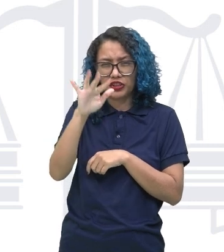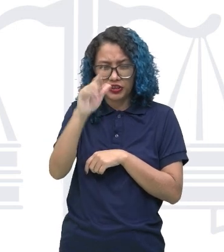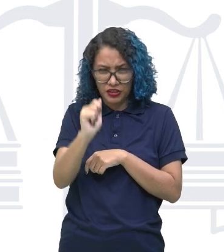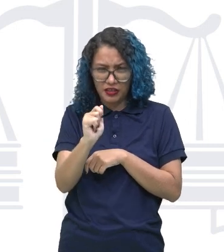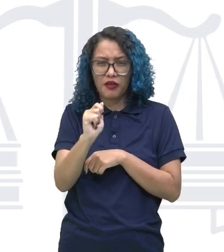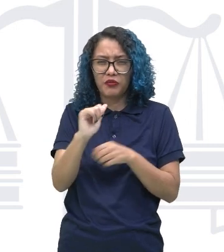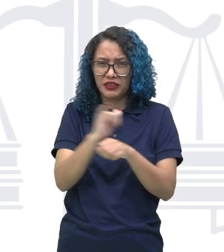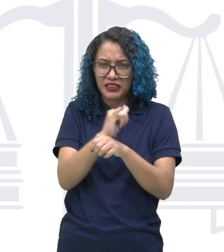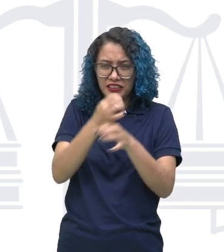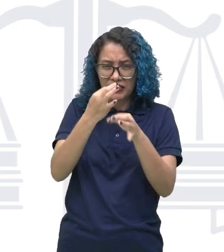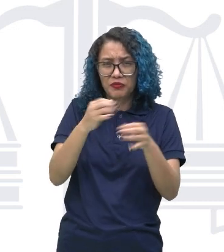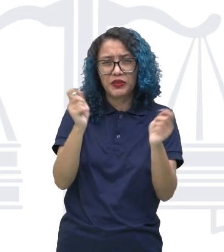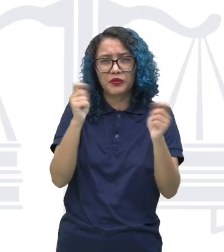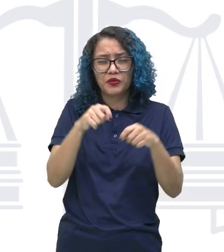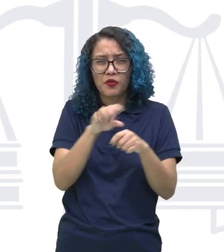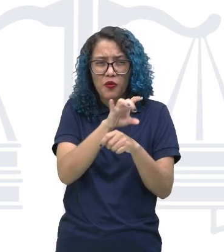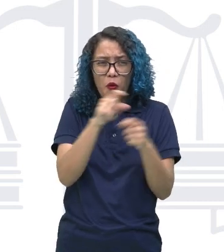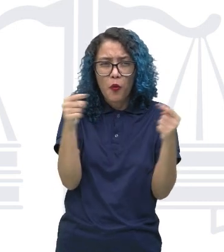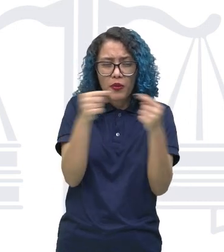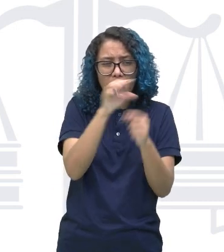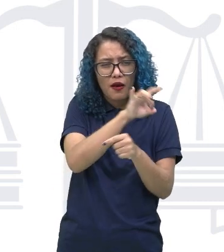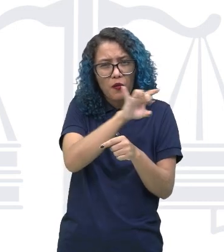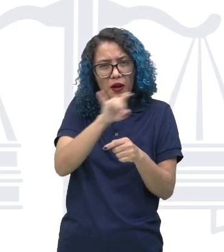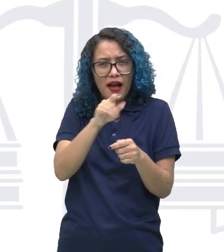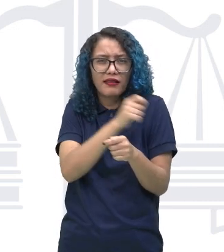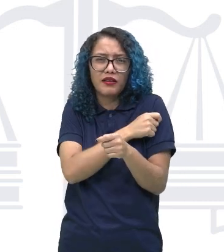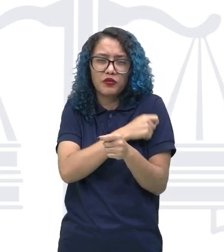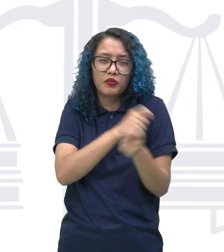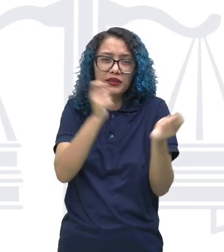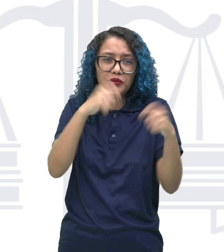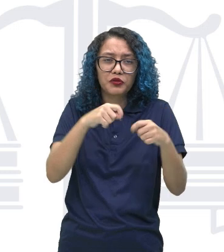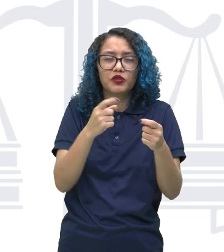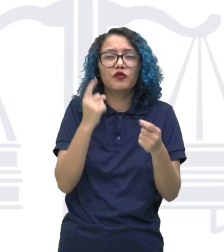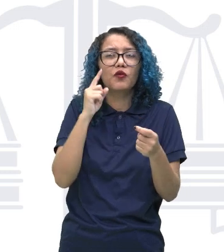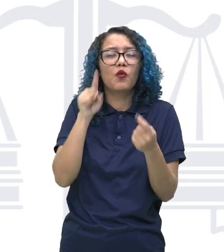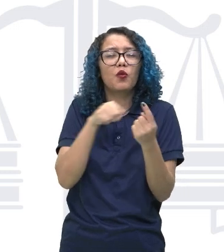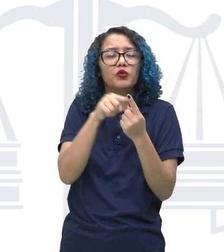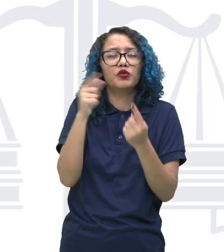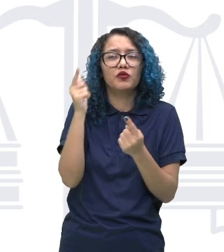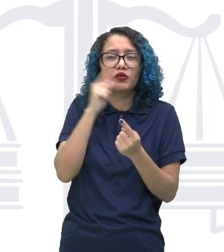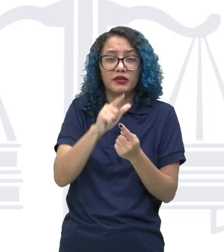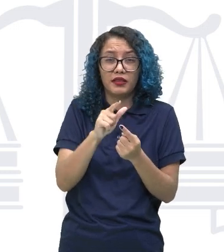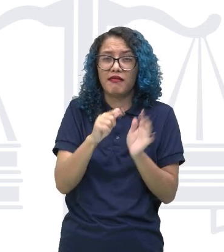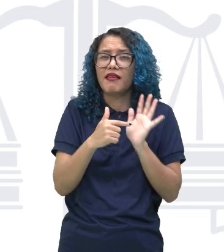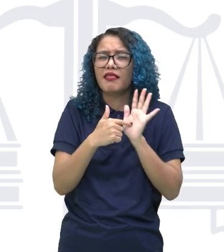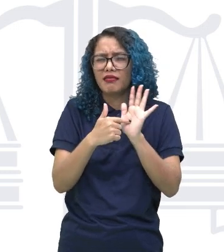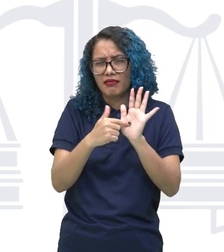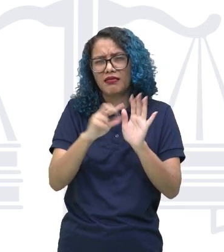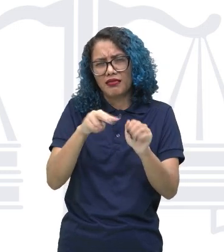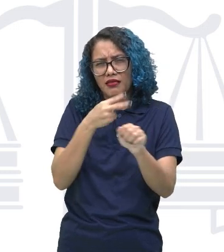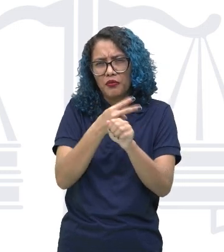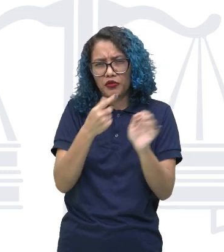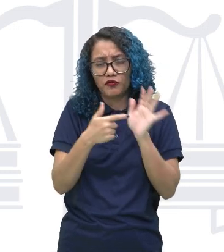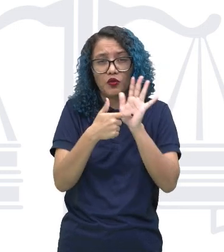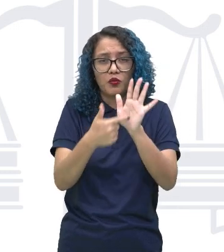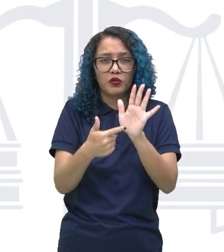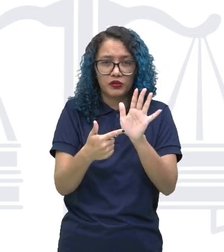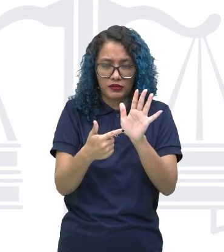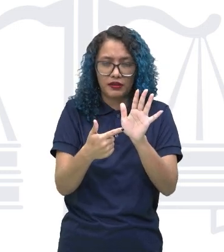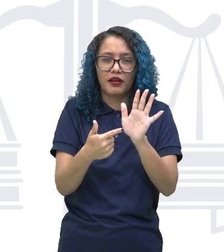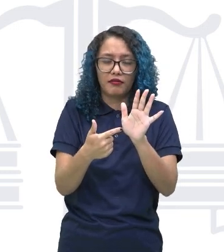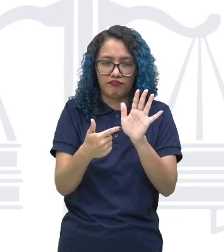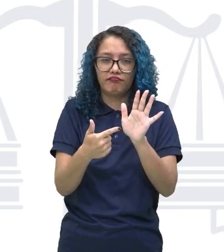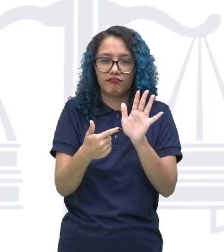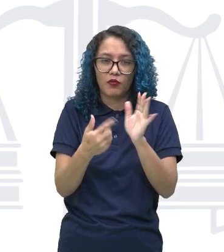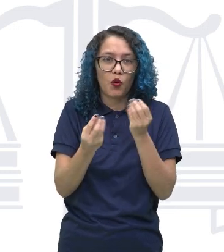cada estudante deve chegar. Essa linha digna, vocês vão conseguir visualizá-la melhor quando eu apresentar mais para